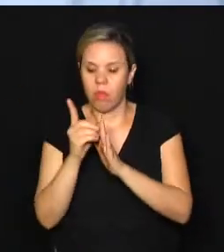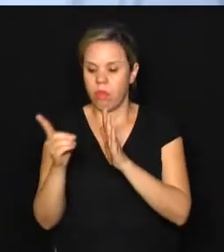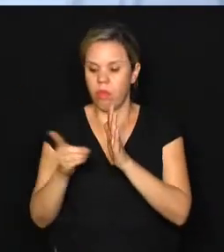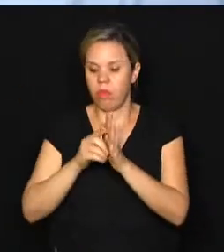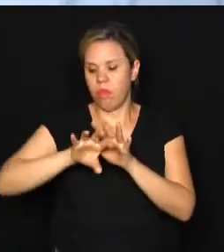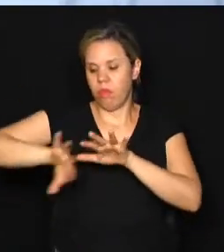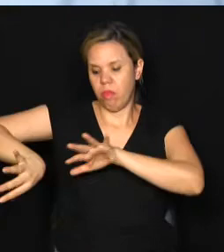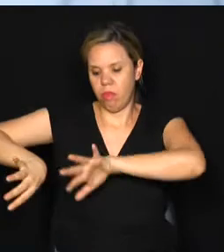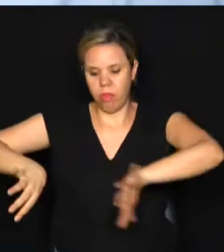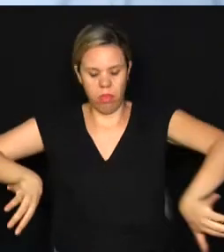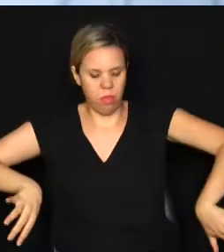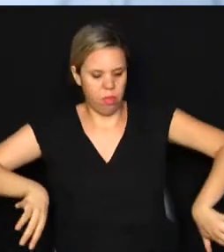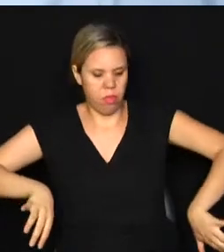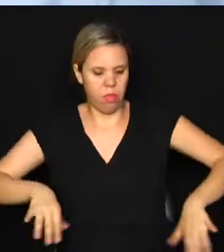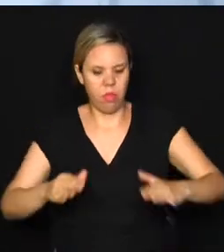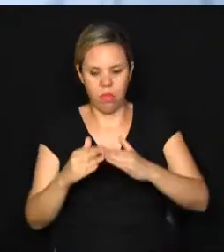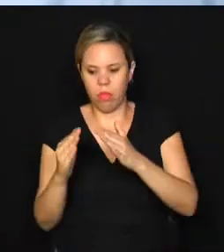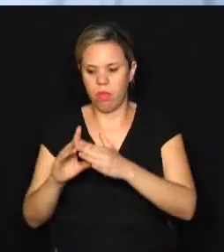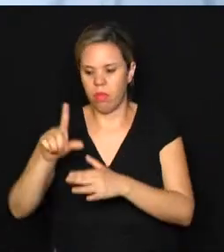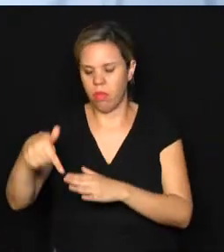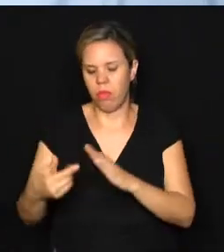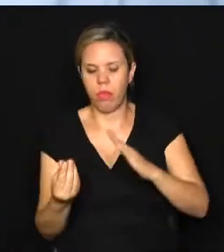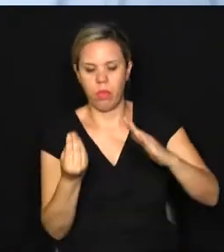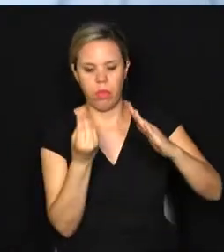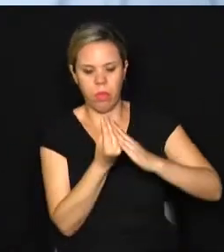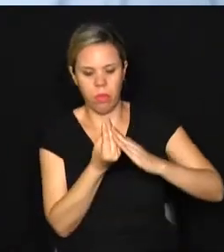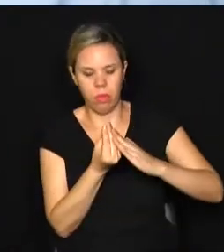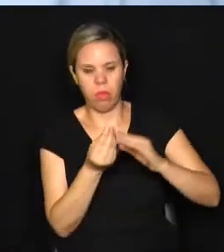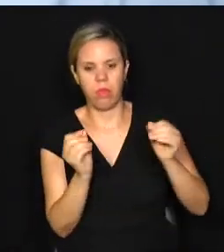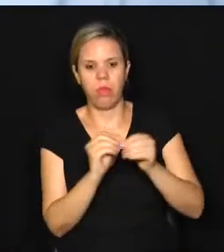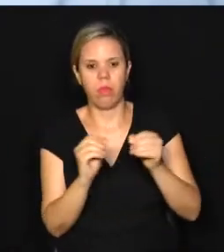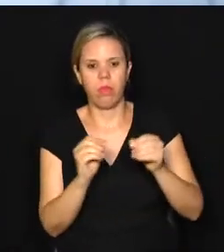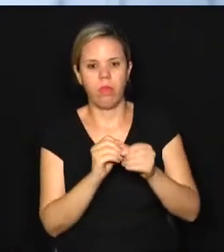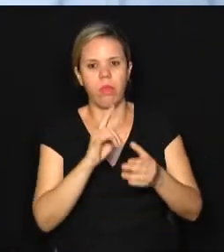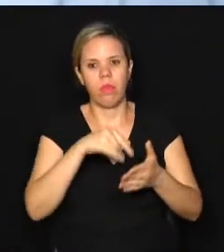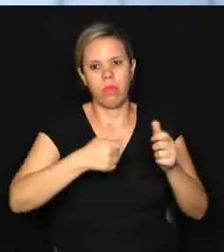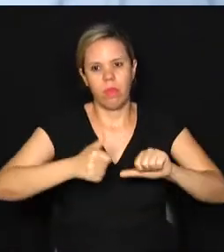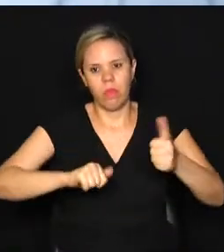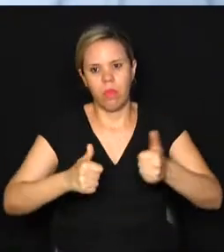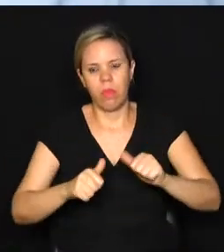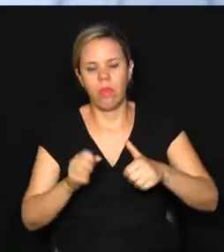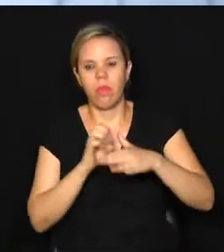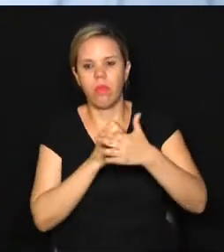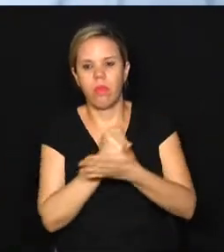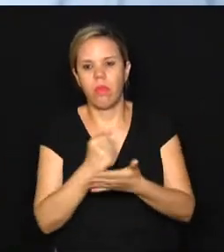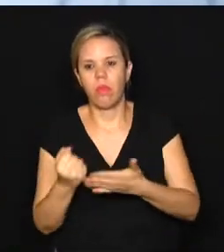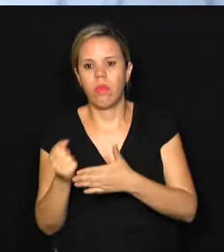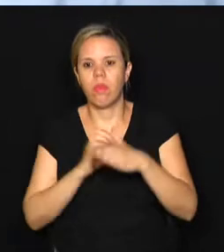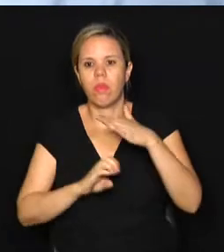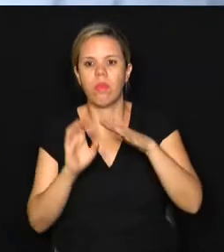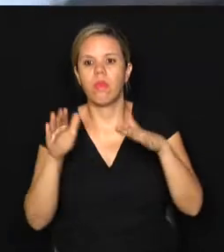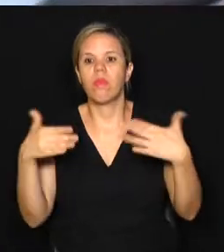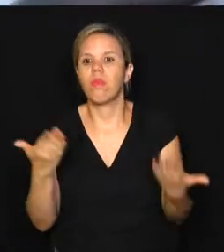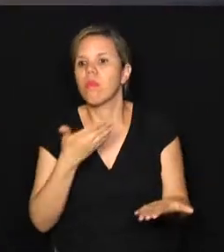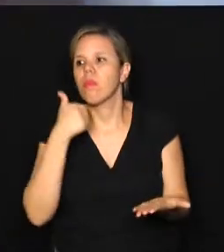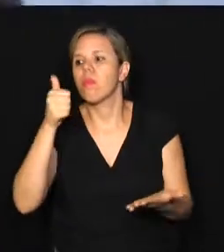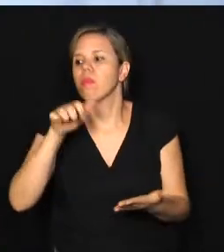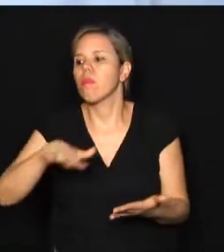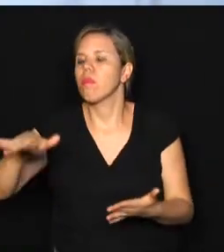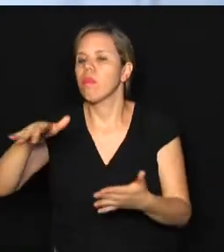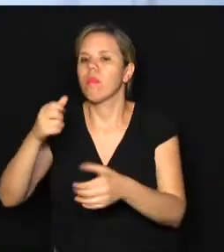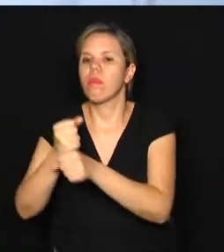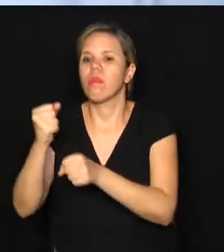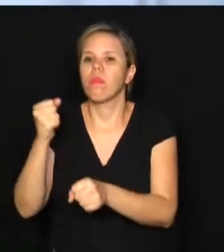desapropriação, depois a Sanasa faz uma licitação para contratar uma empresa para descobrir qual é a melhor área. Gente,